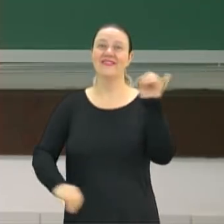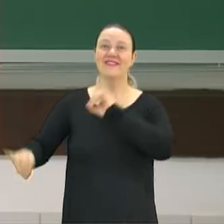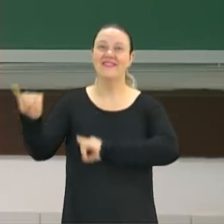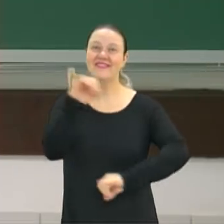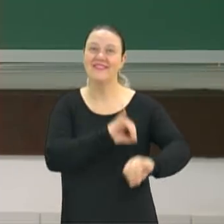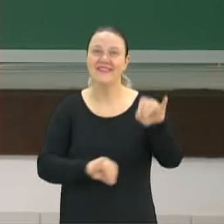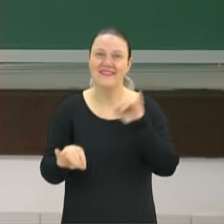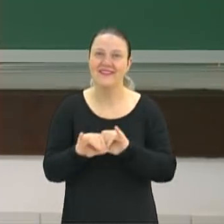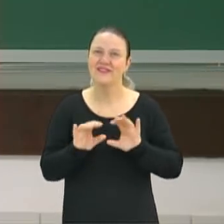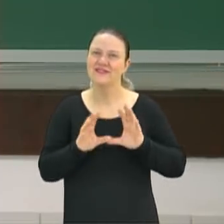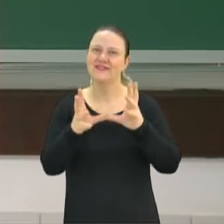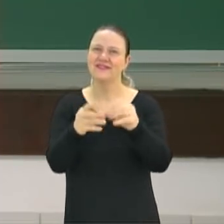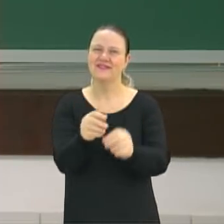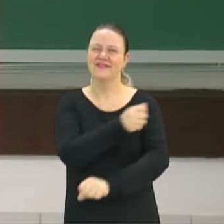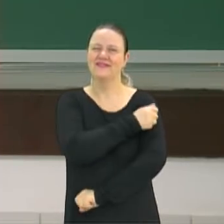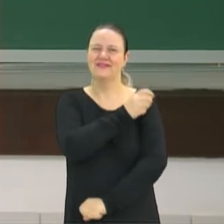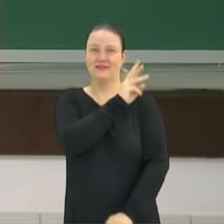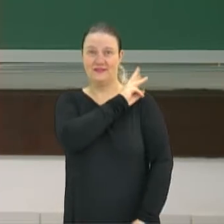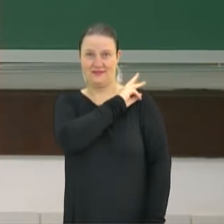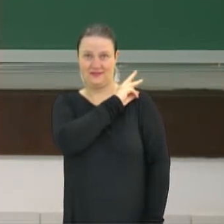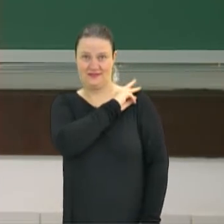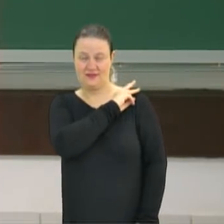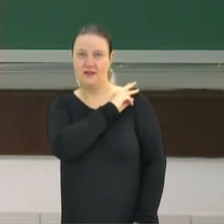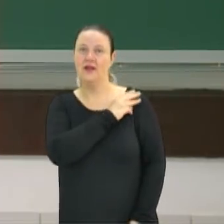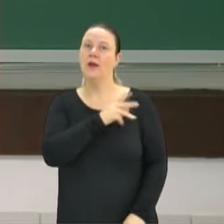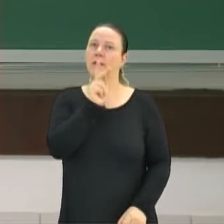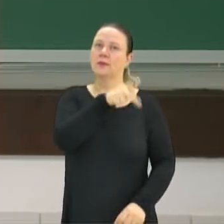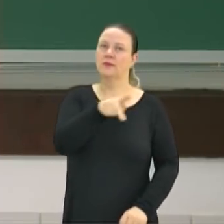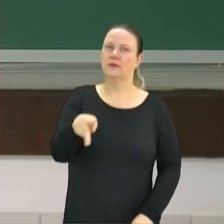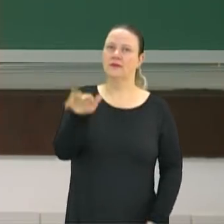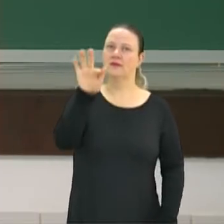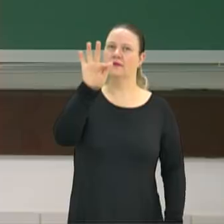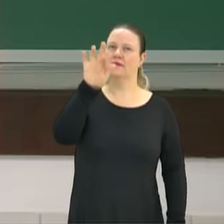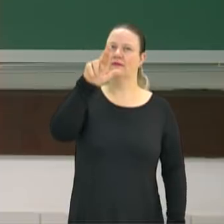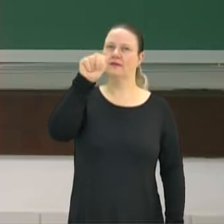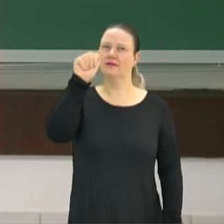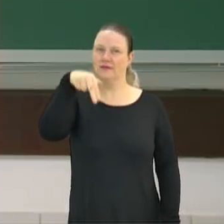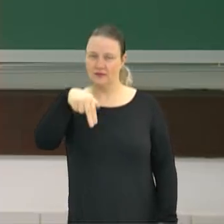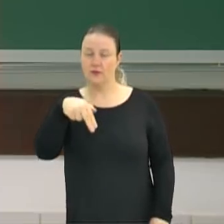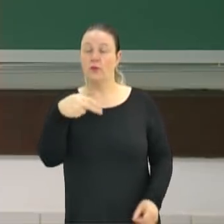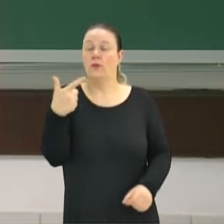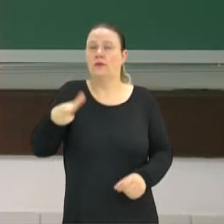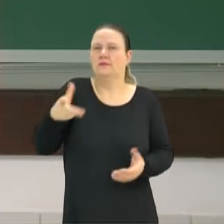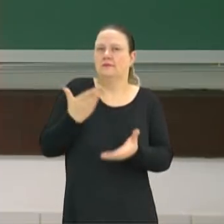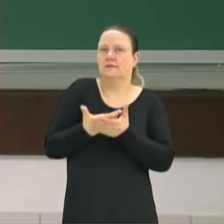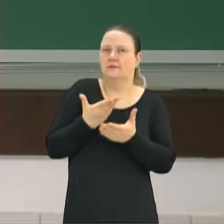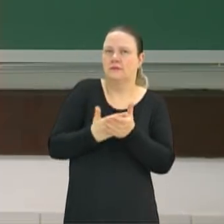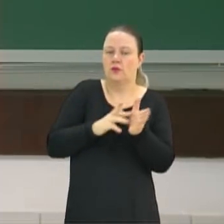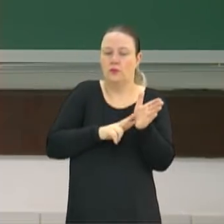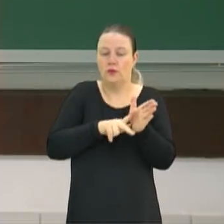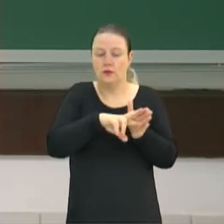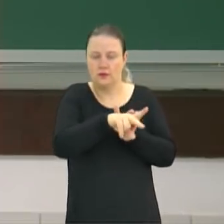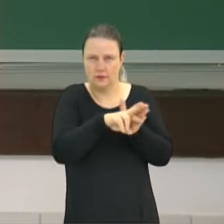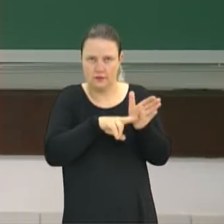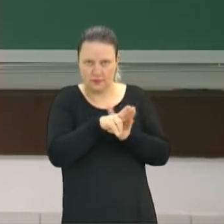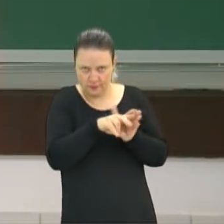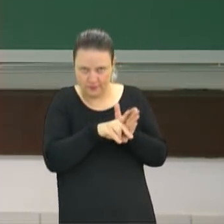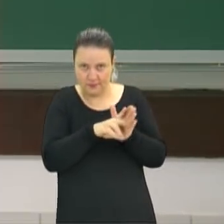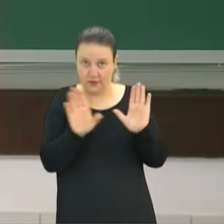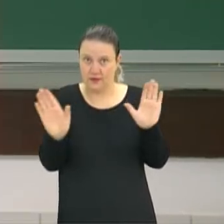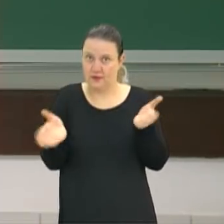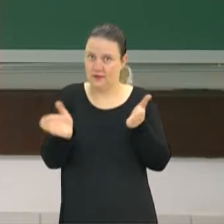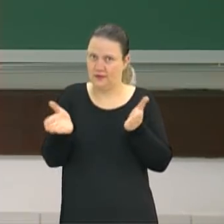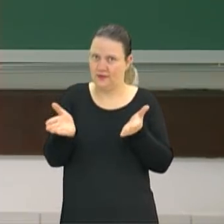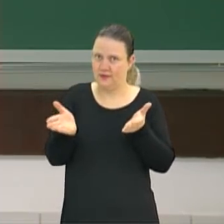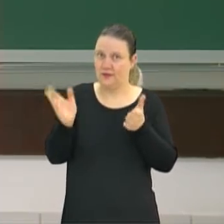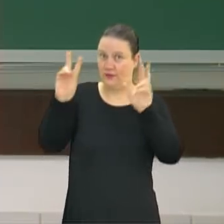terceira série, tudo bem com vocês? Sou a professora Fran para mais uma aula de Biologia. A gente vai continuar o nosso tema de Ecologia. Vamos começar logo com a